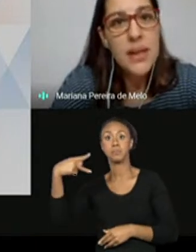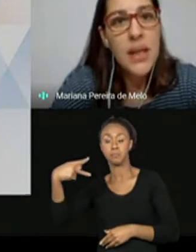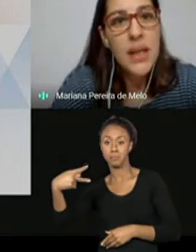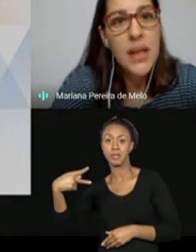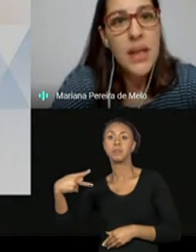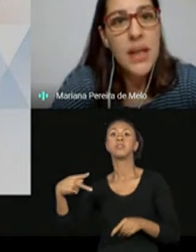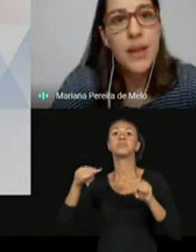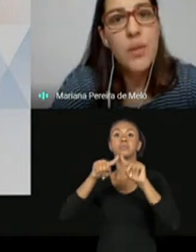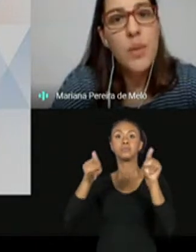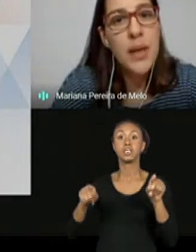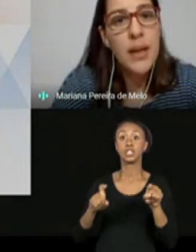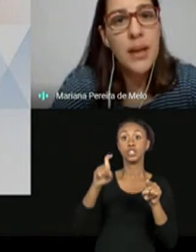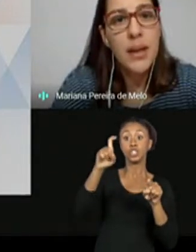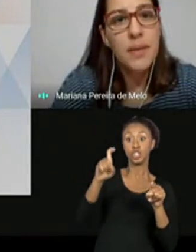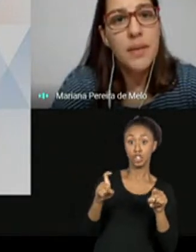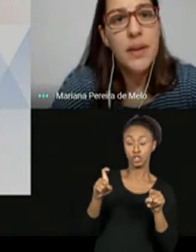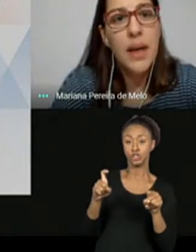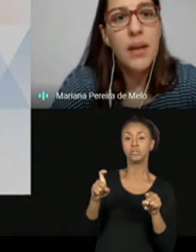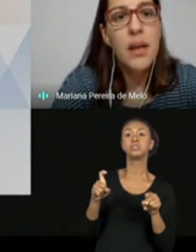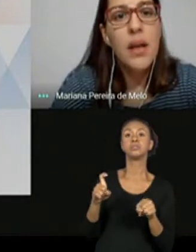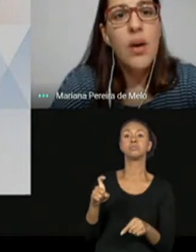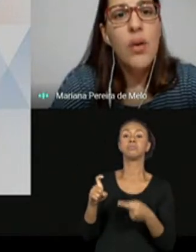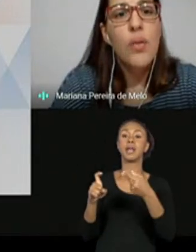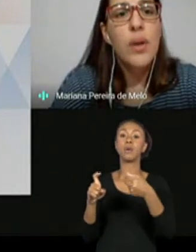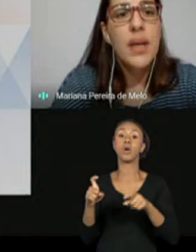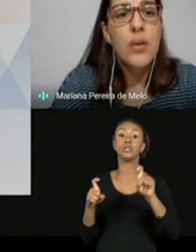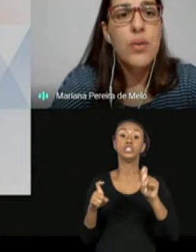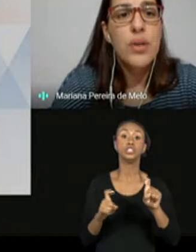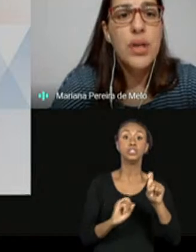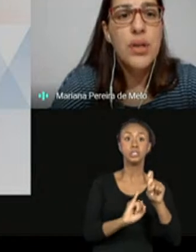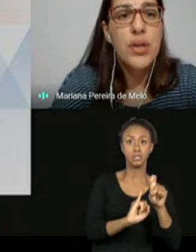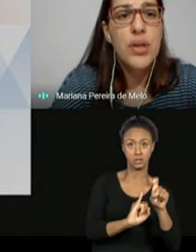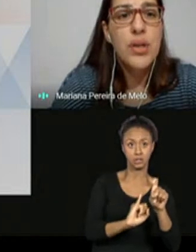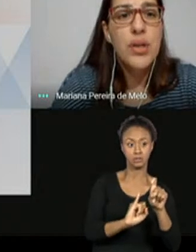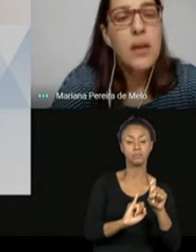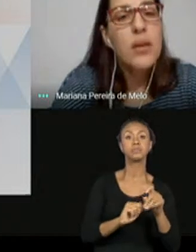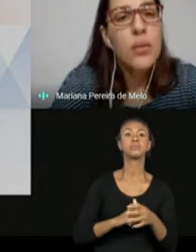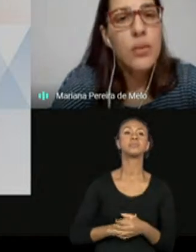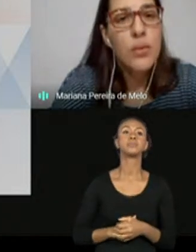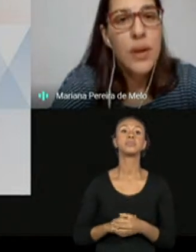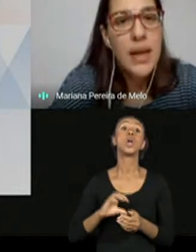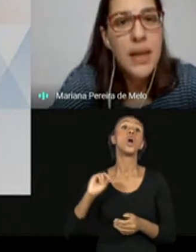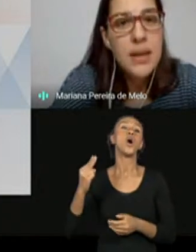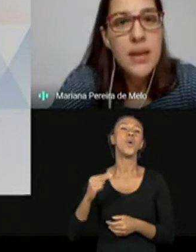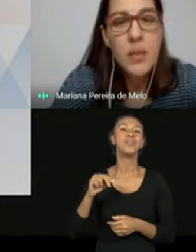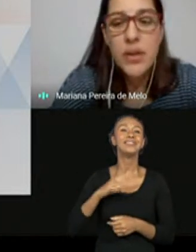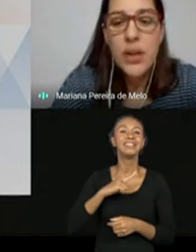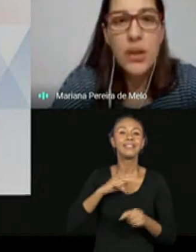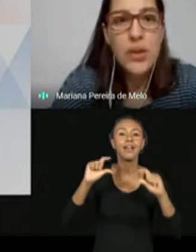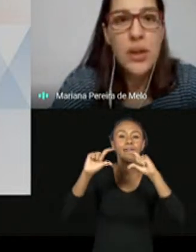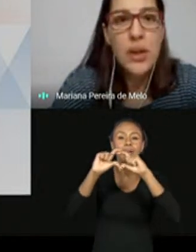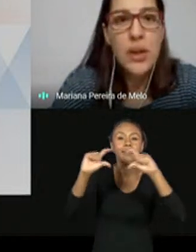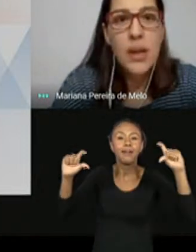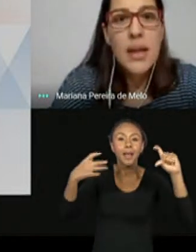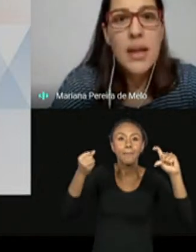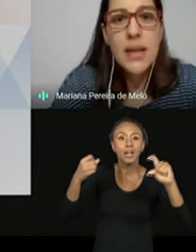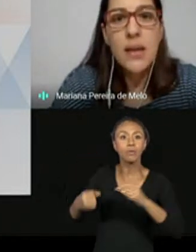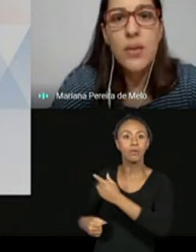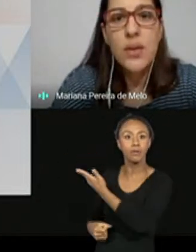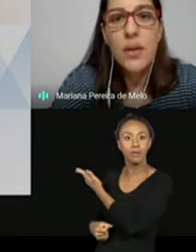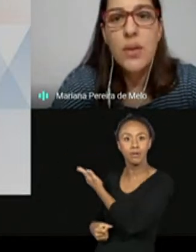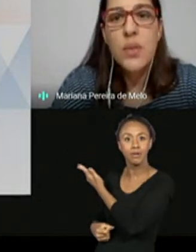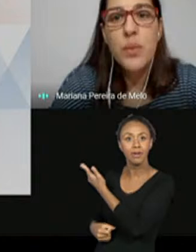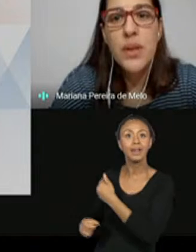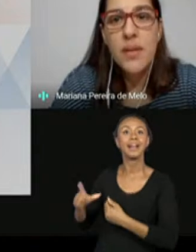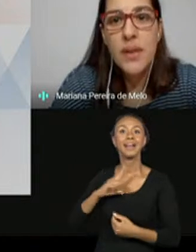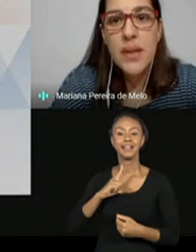ser escrita como essa tabelinha aqui, tá? Ou que é onde a gente, aqui em cima, a gente lista